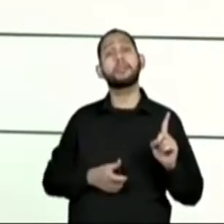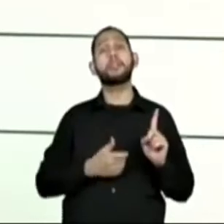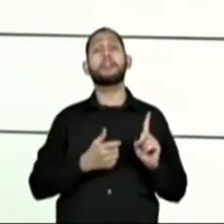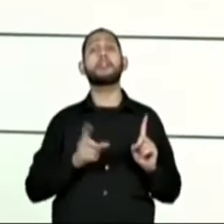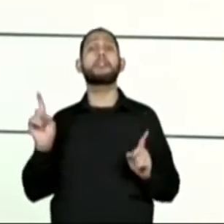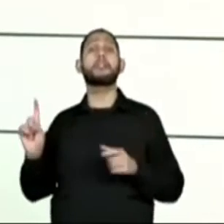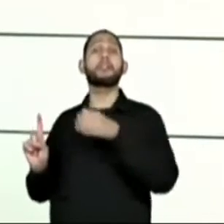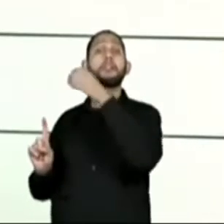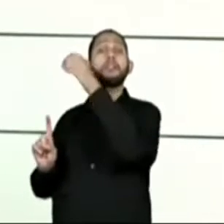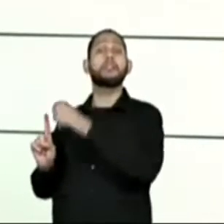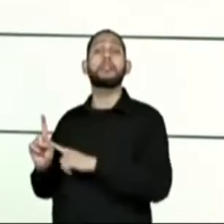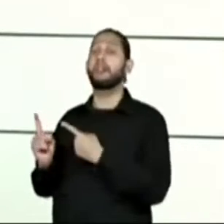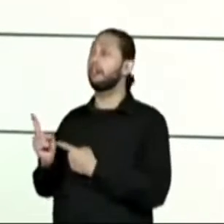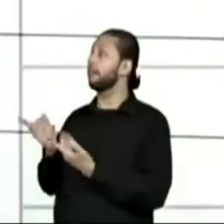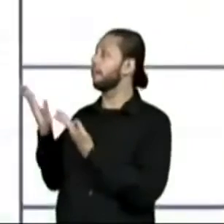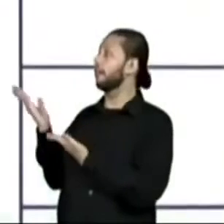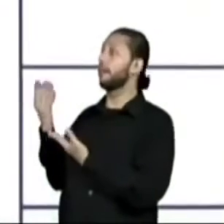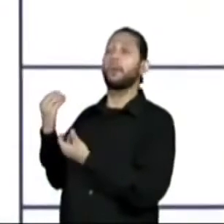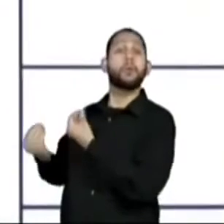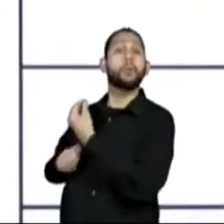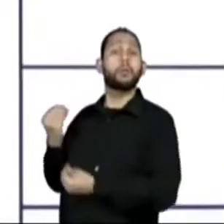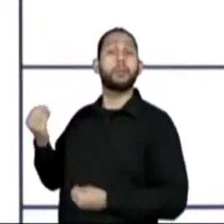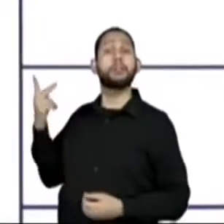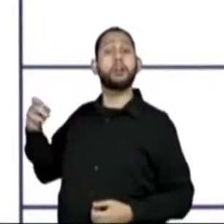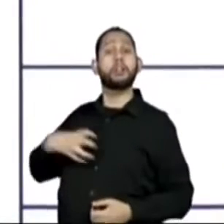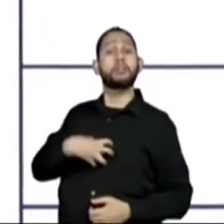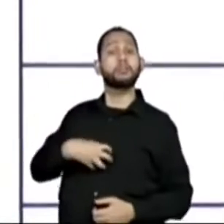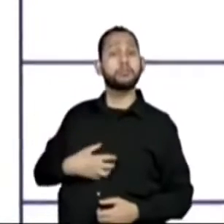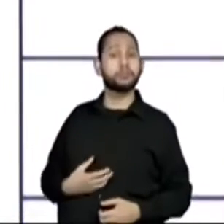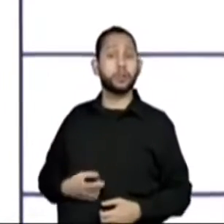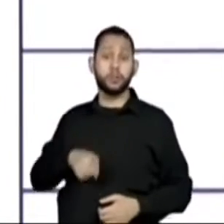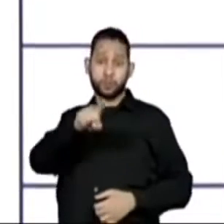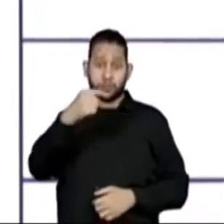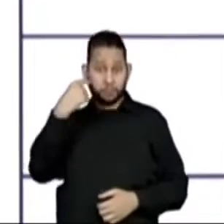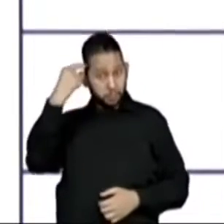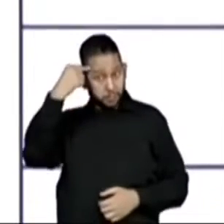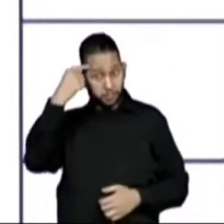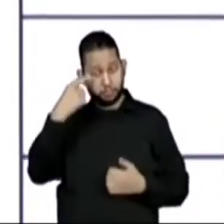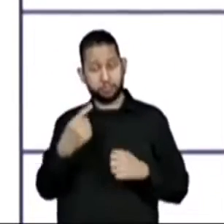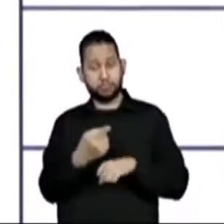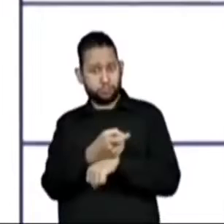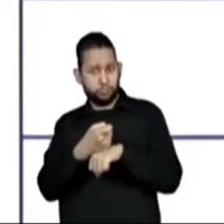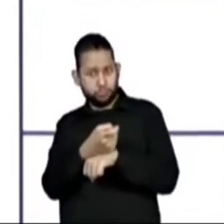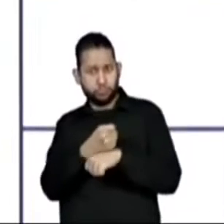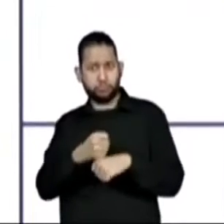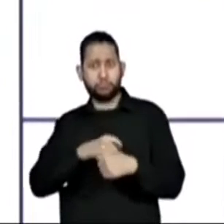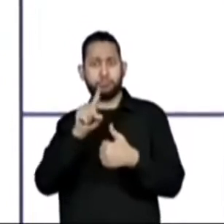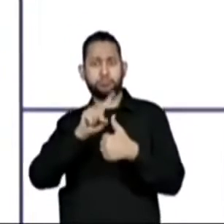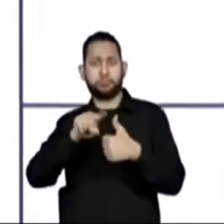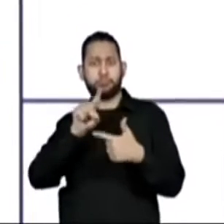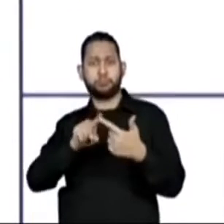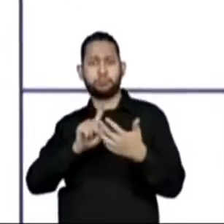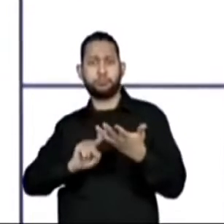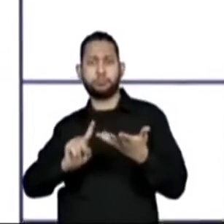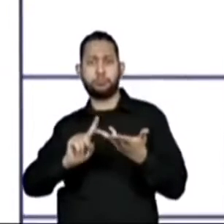da Chapeuzinho. Quais são os adjetivos que a Chapeuzinho tem?